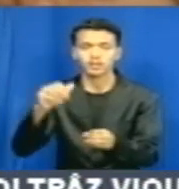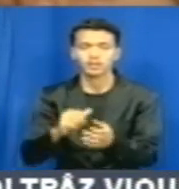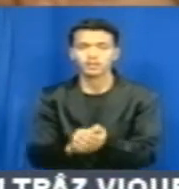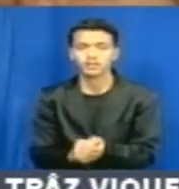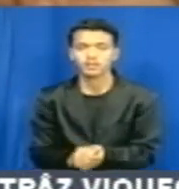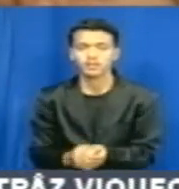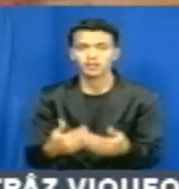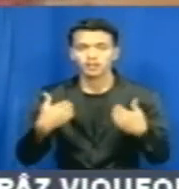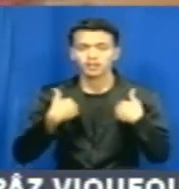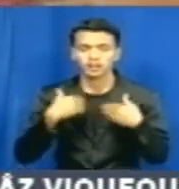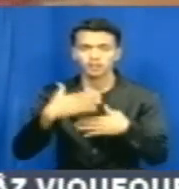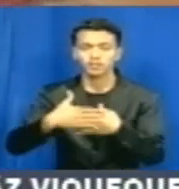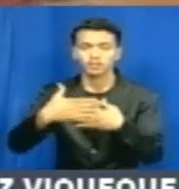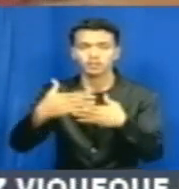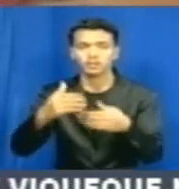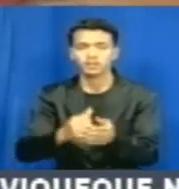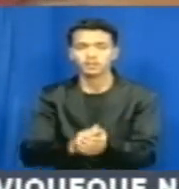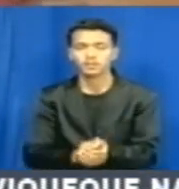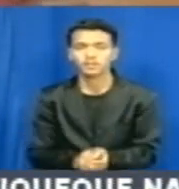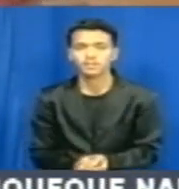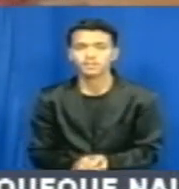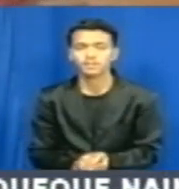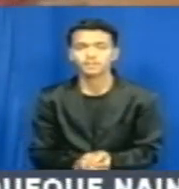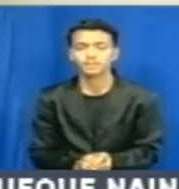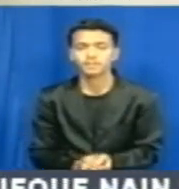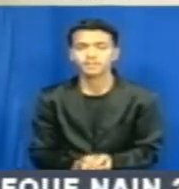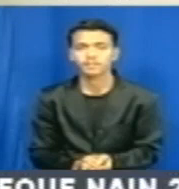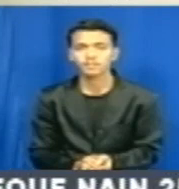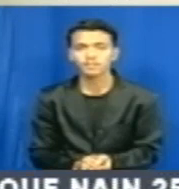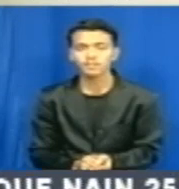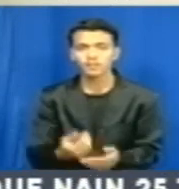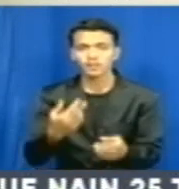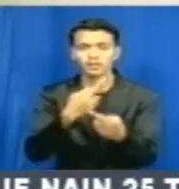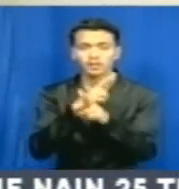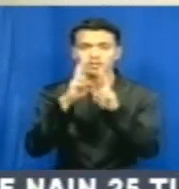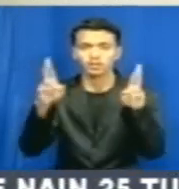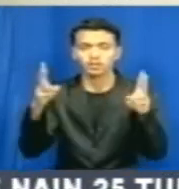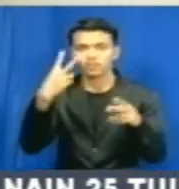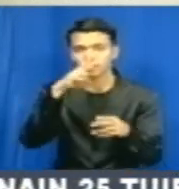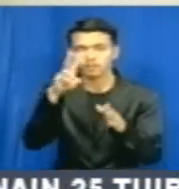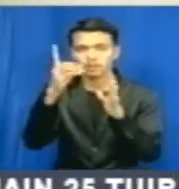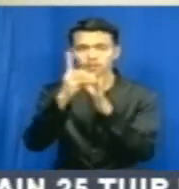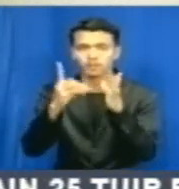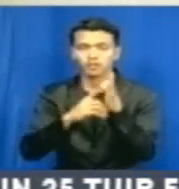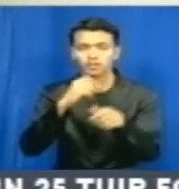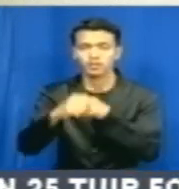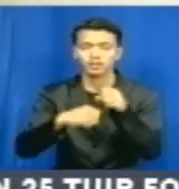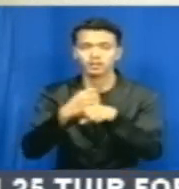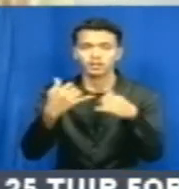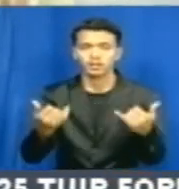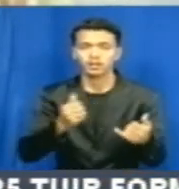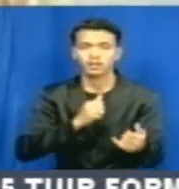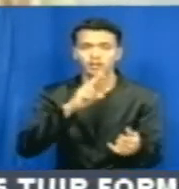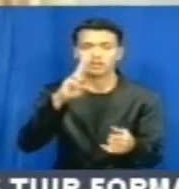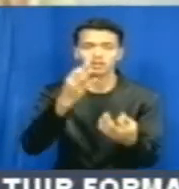revela a Procession Team. Domingos dos Santos Tutor Hatutang, resultado verificação dados Tinangne e Haileu